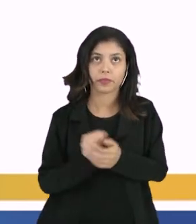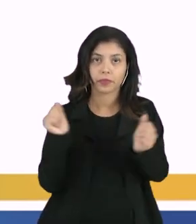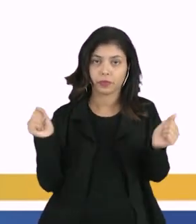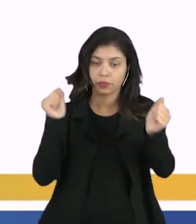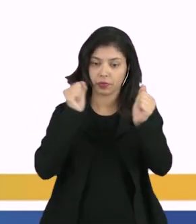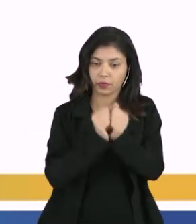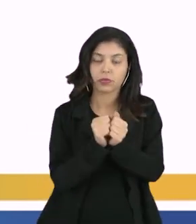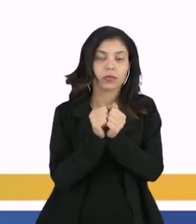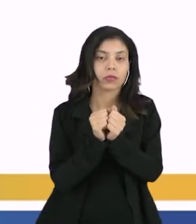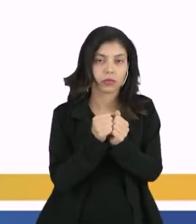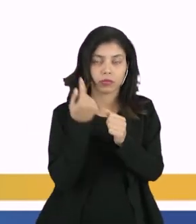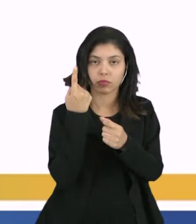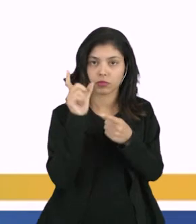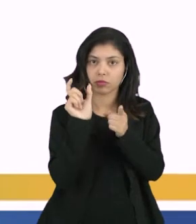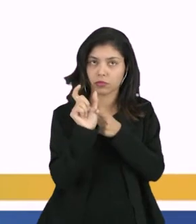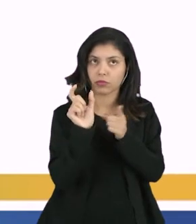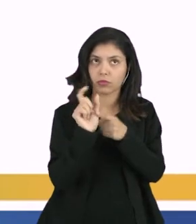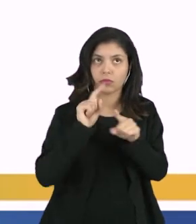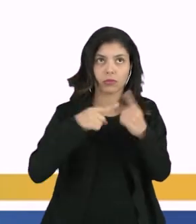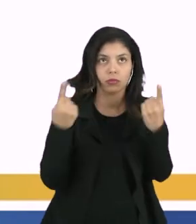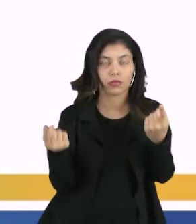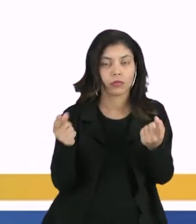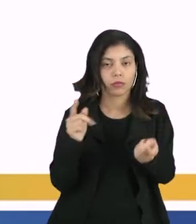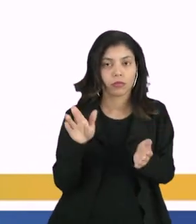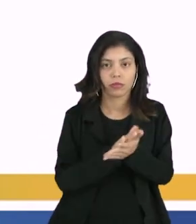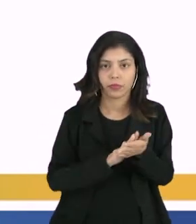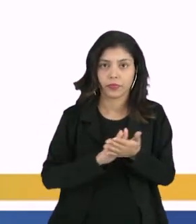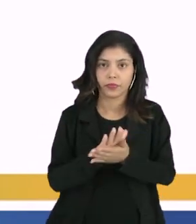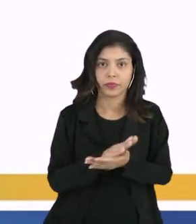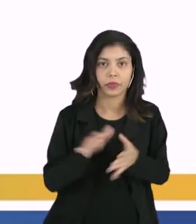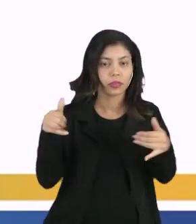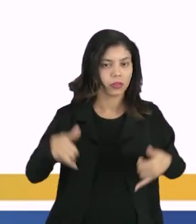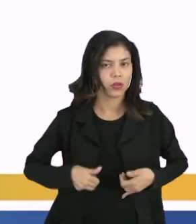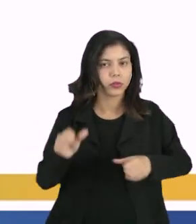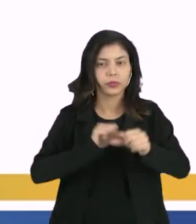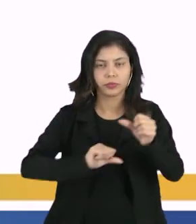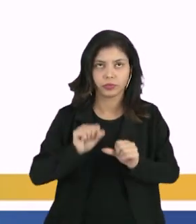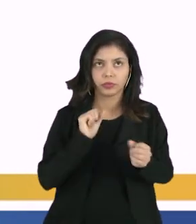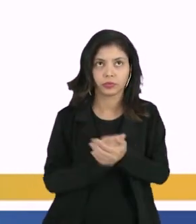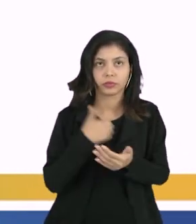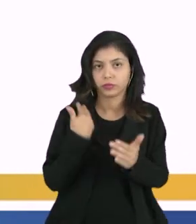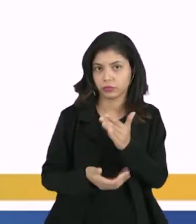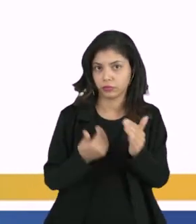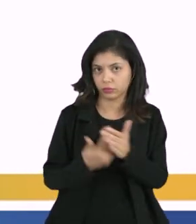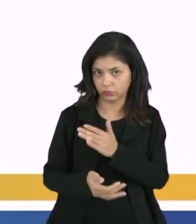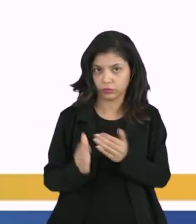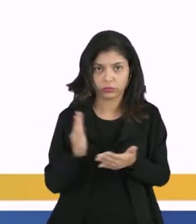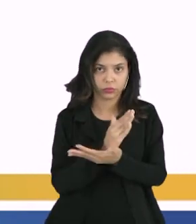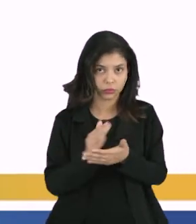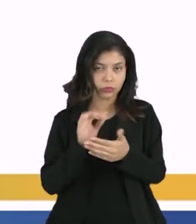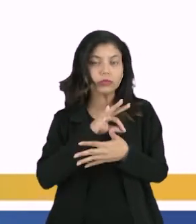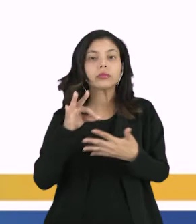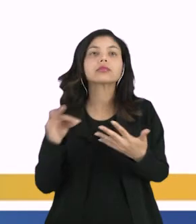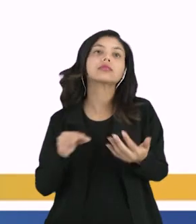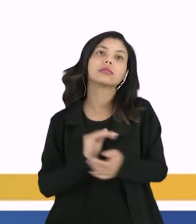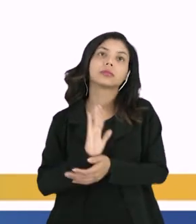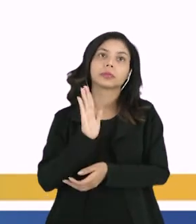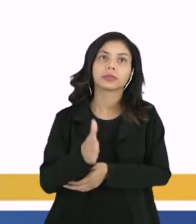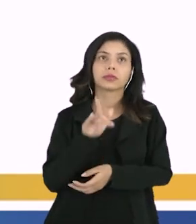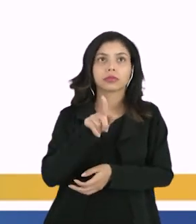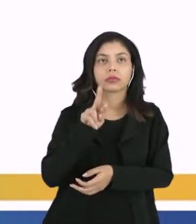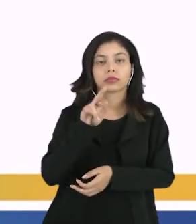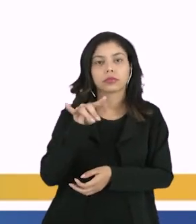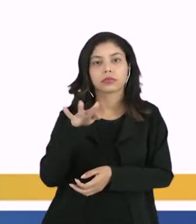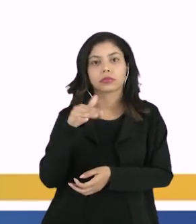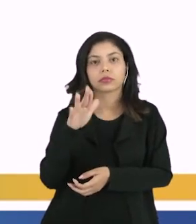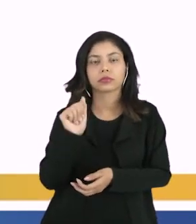se juntaram para formar uma palavra, mas nenhum deles sofreu modificação ou perdeu algum elemento. Já o processo